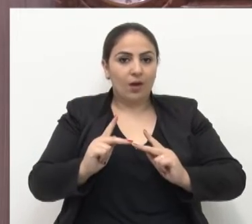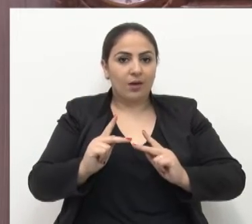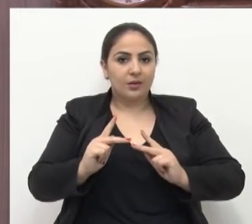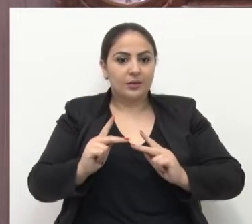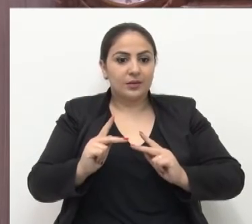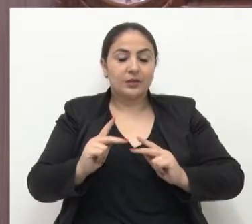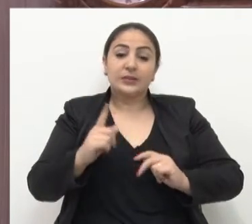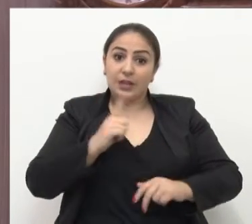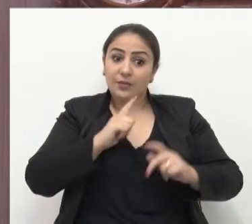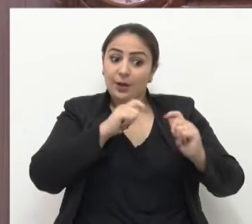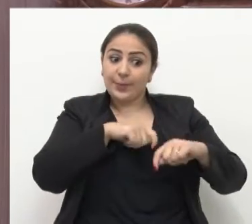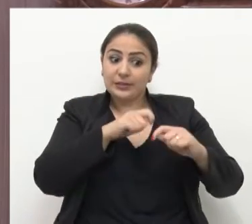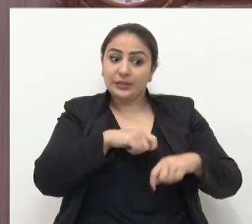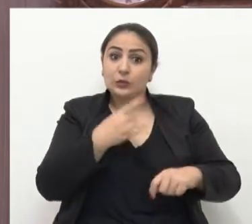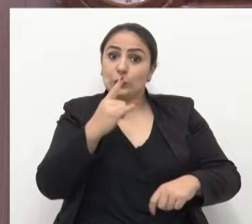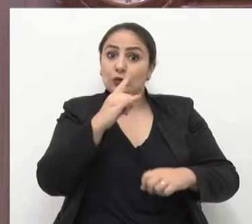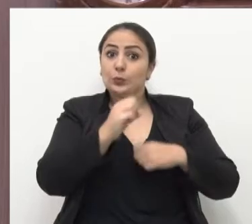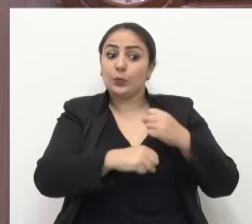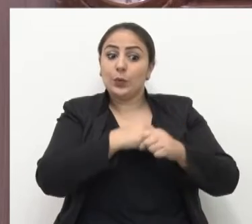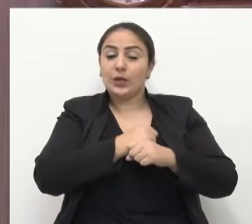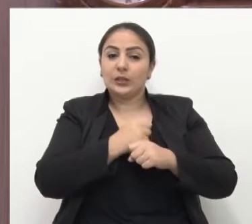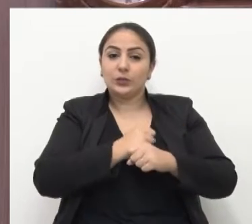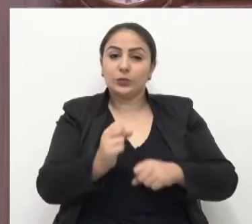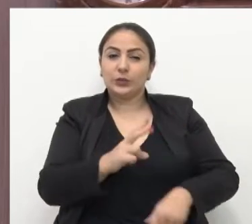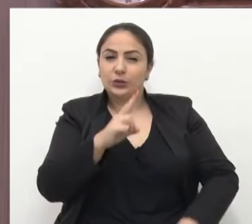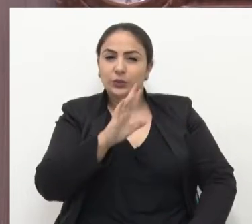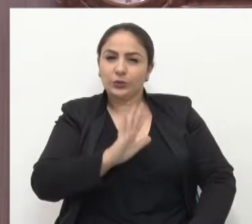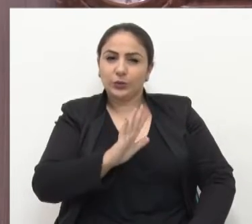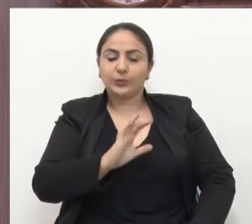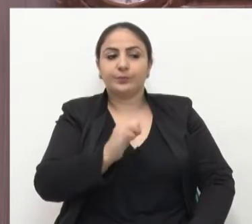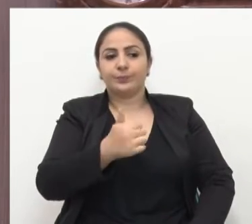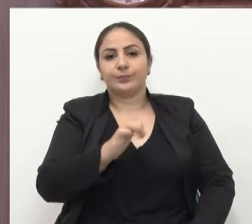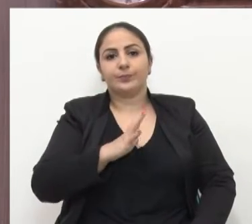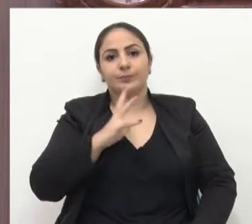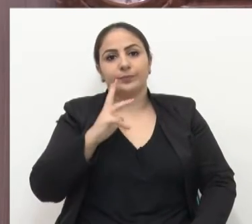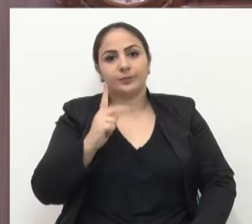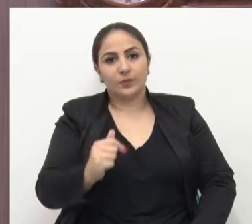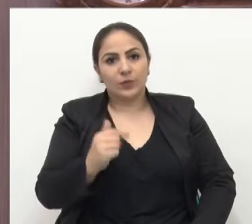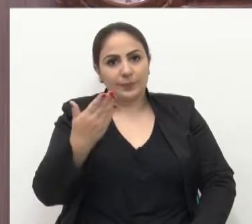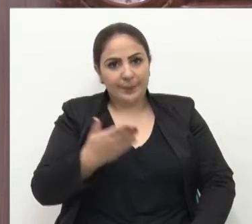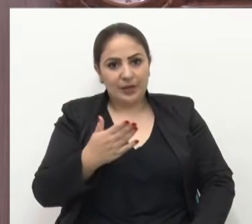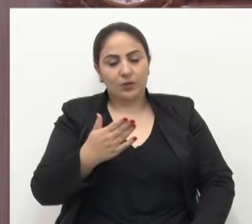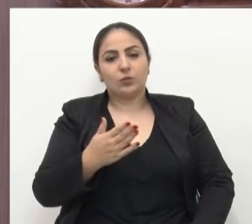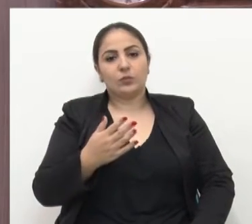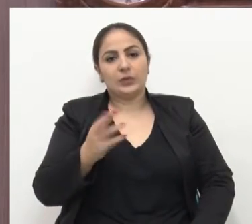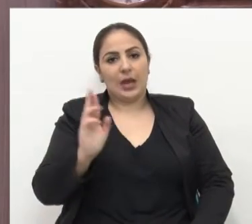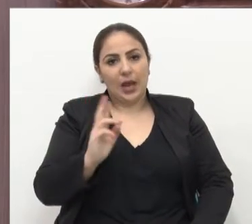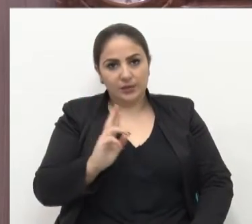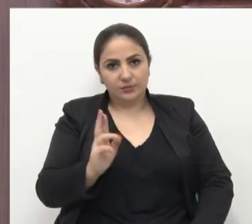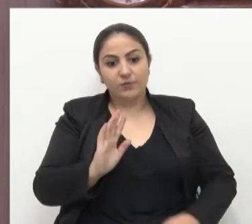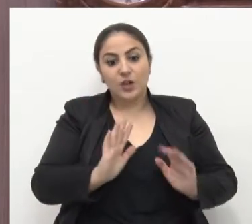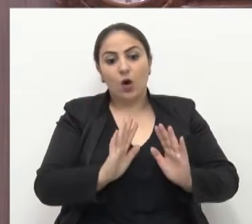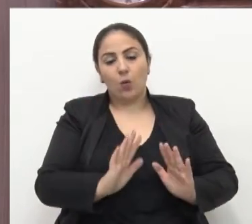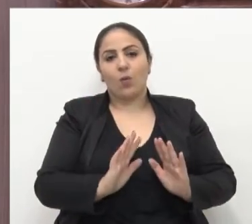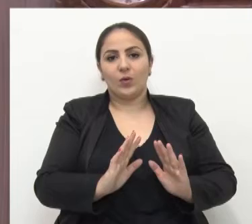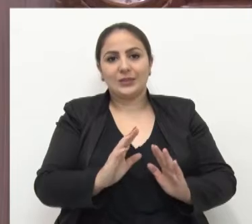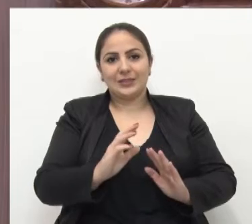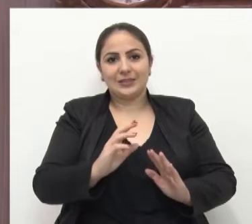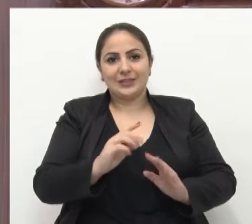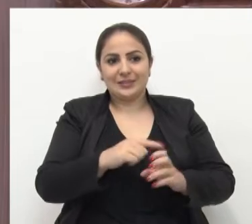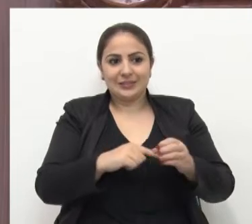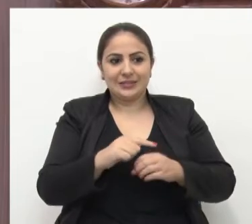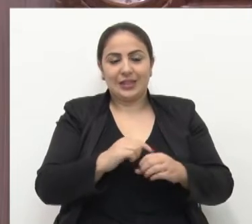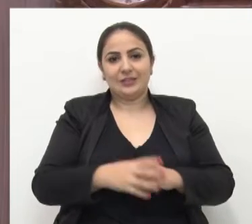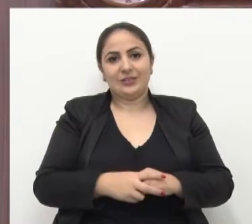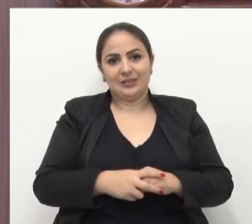no último ano nós teríamos um potencial de ter deixado na cidade em torno de 11 milhões e meio de reais e em pessoas